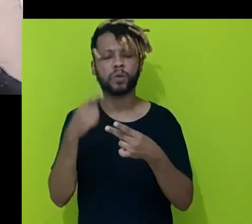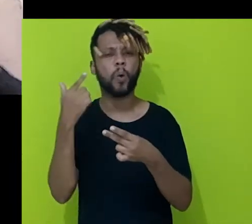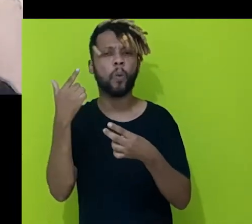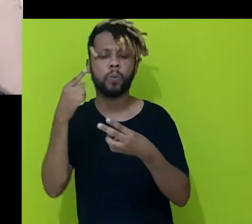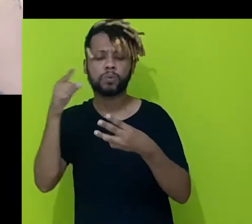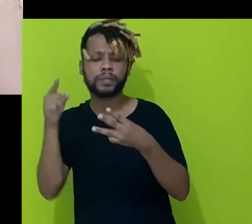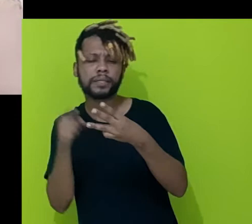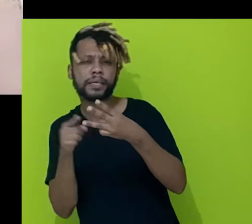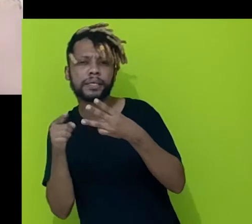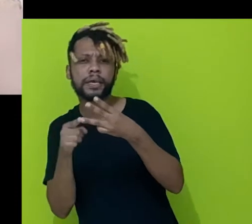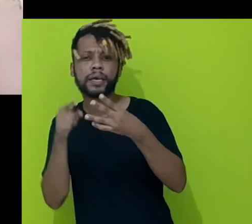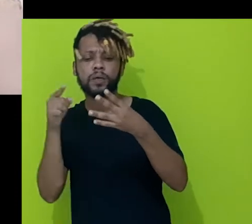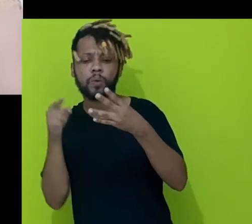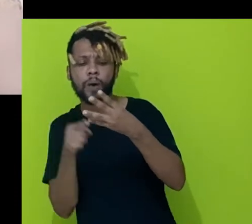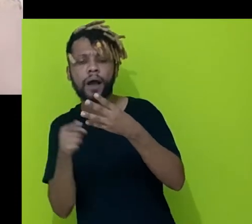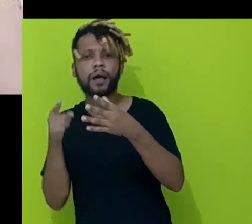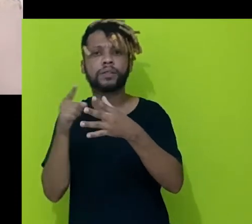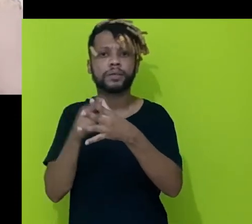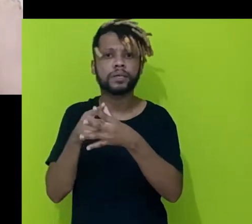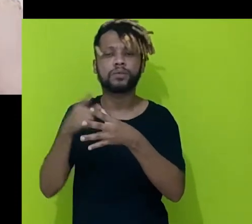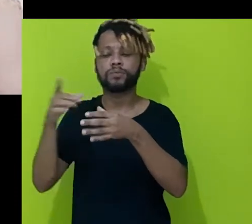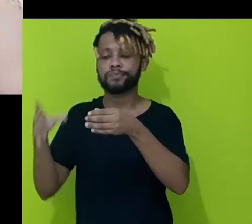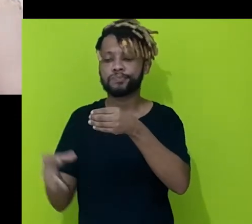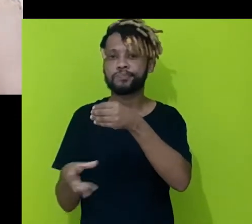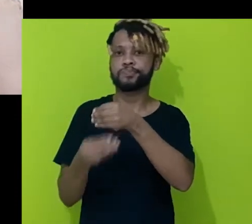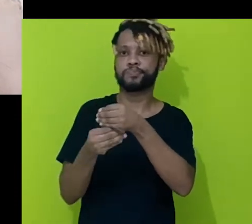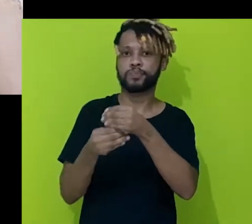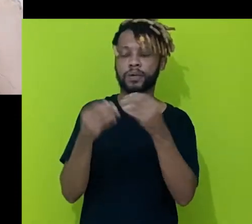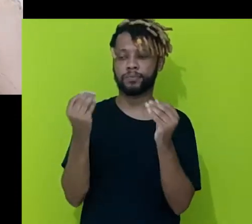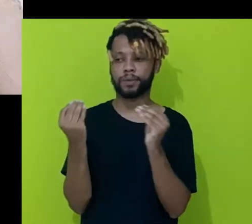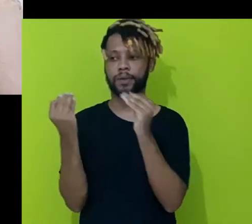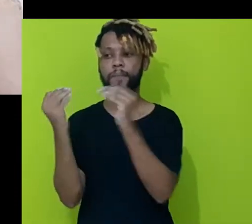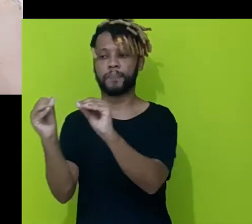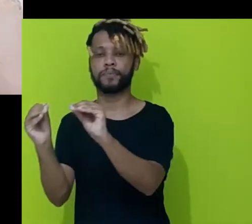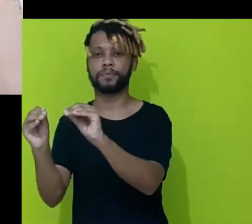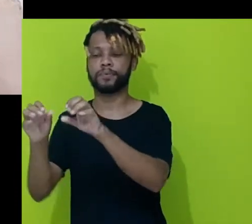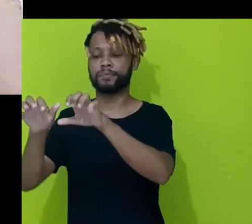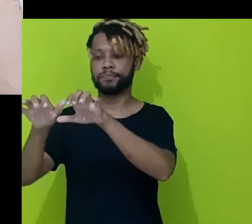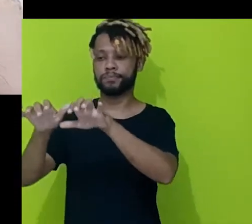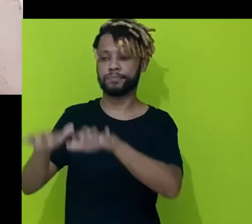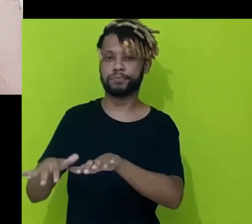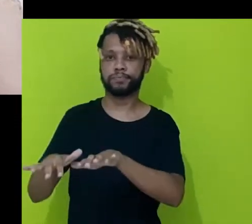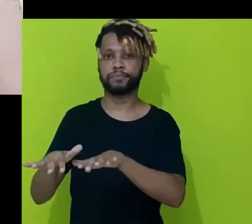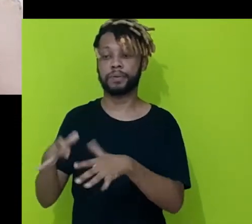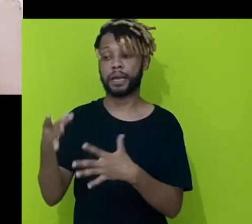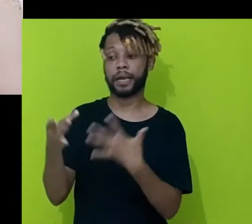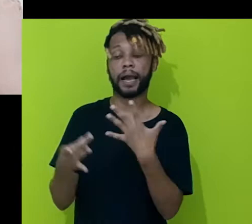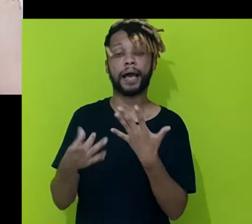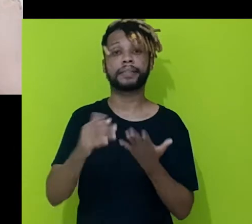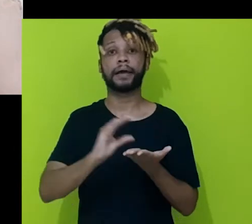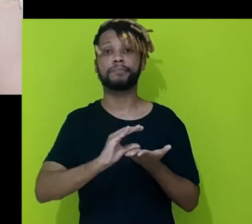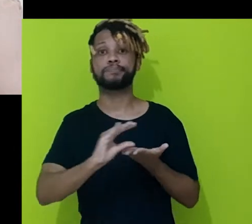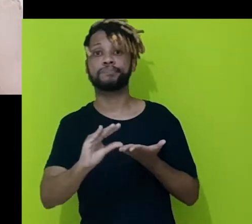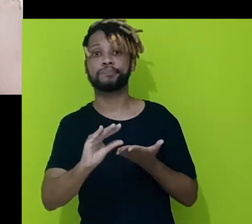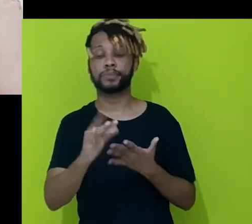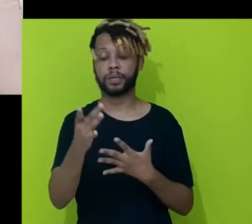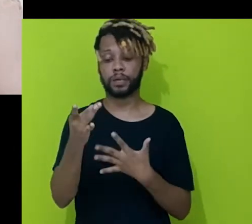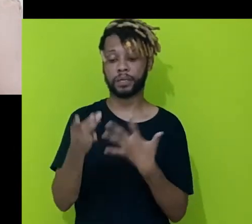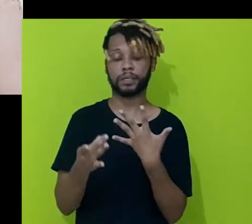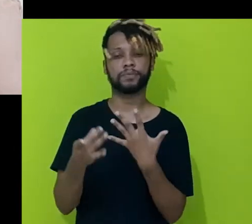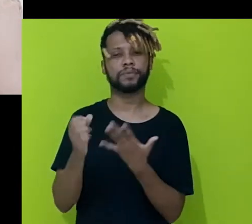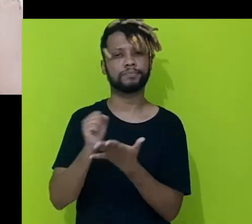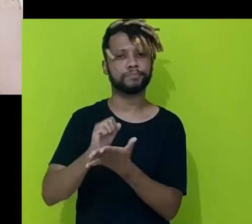quarto, quinto produto cadastrado ali. Você cadastra cada pagamento de cada item que você vai gastar conforme